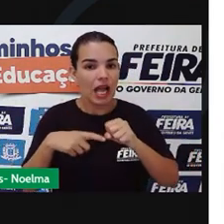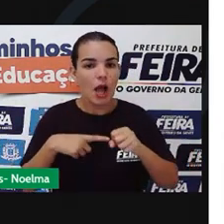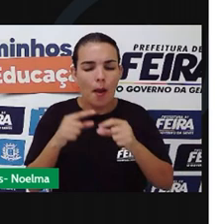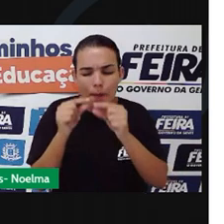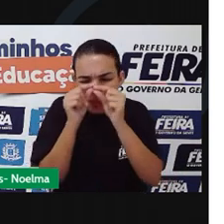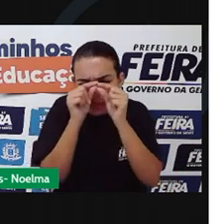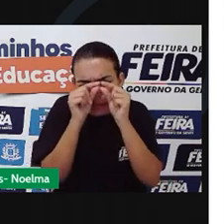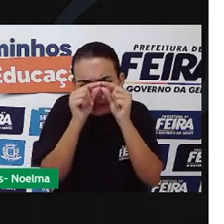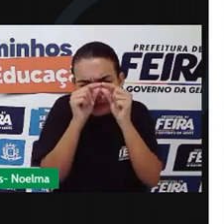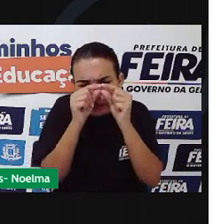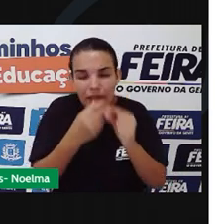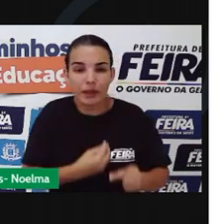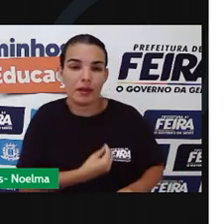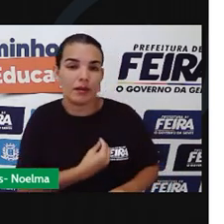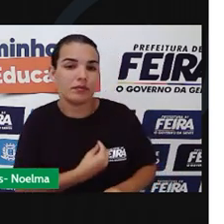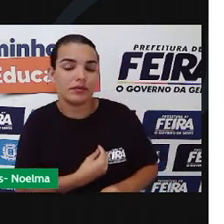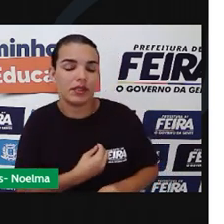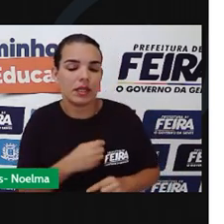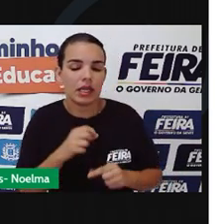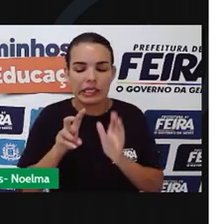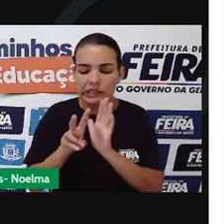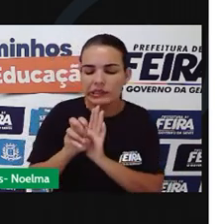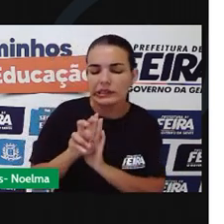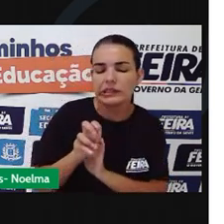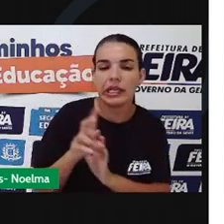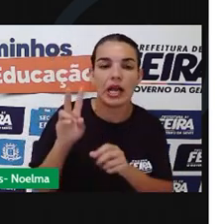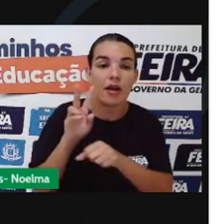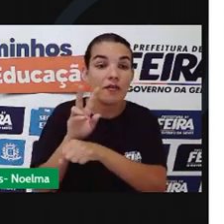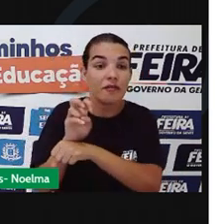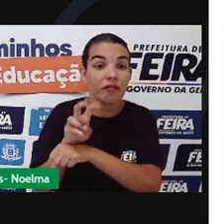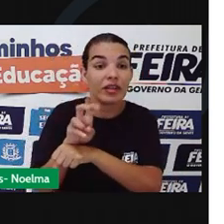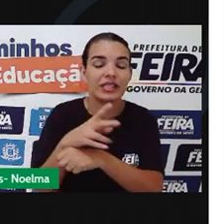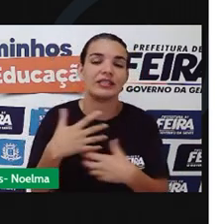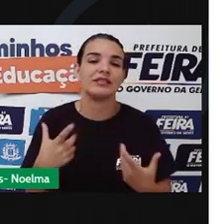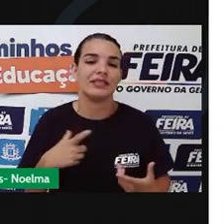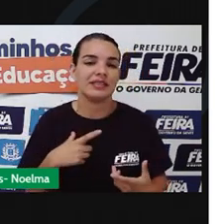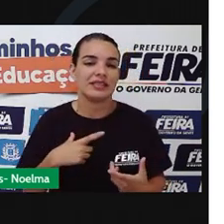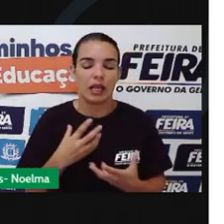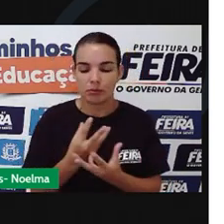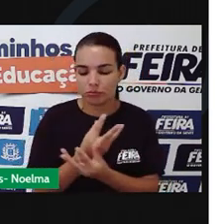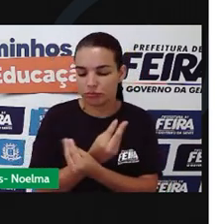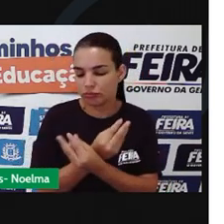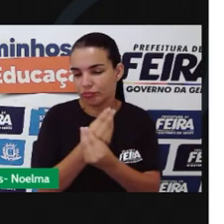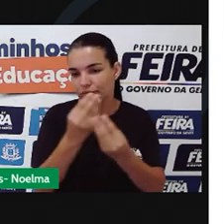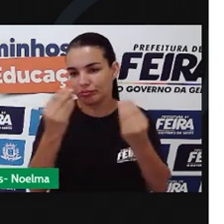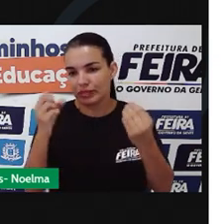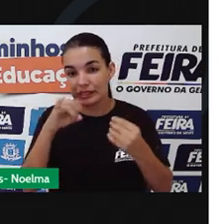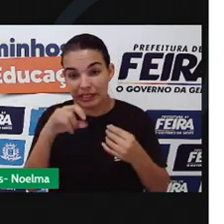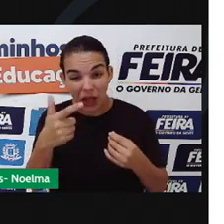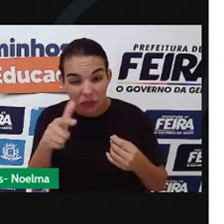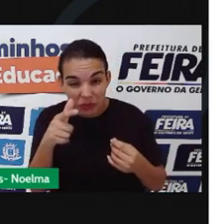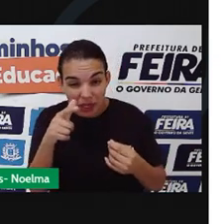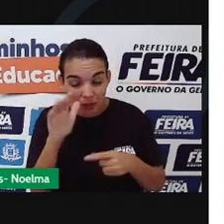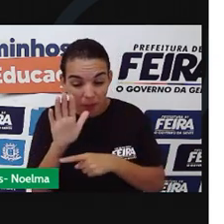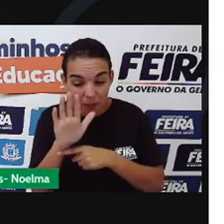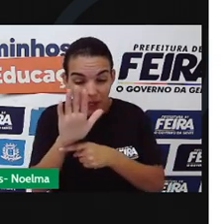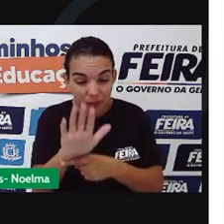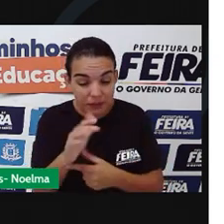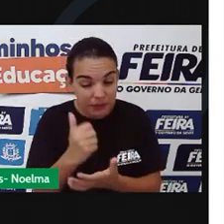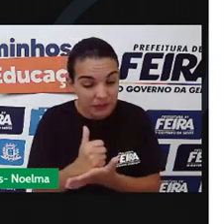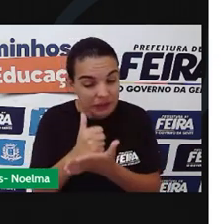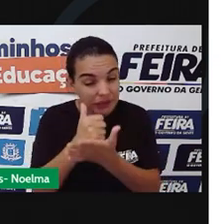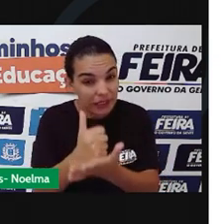muito pequeninos como fungos bactérias parasitas e vírus que sem o auxílio destes aparelhos